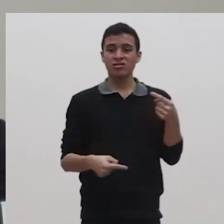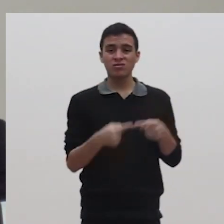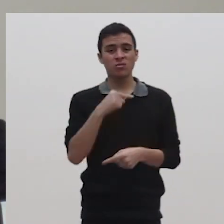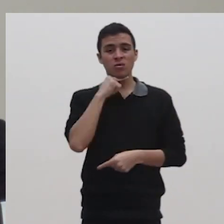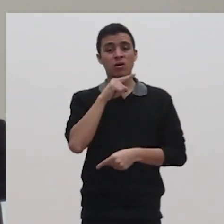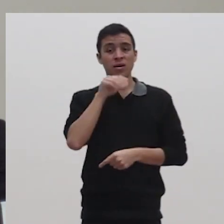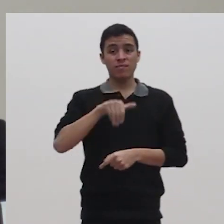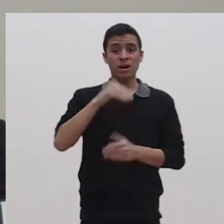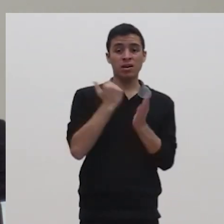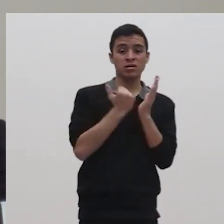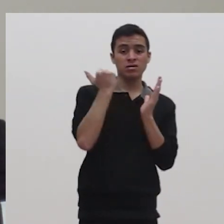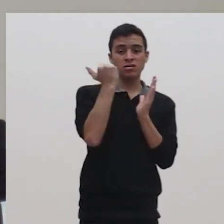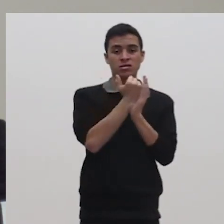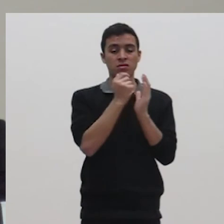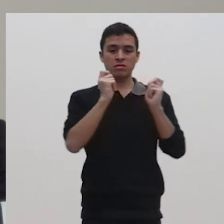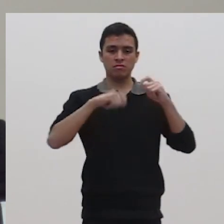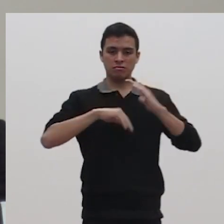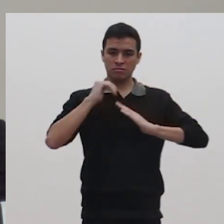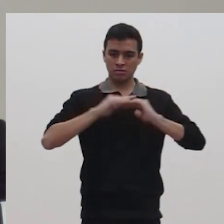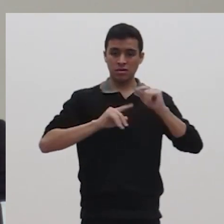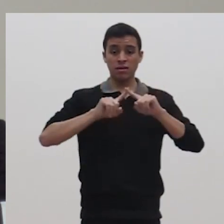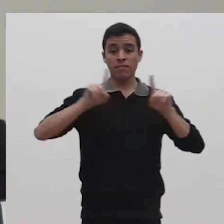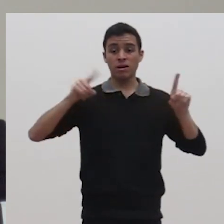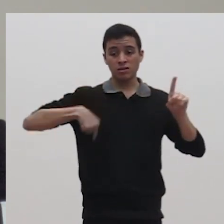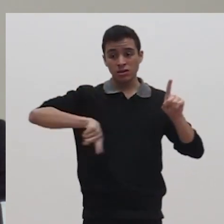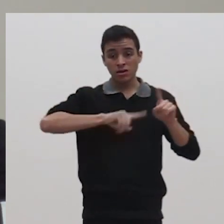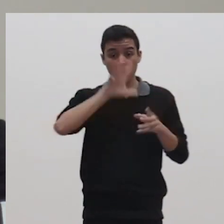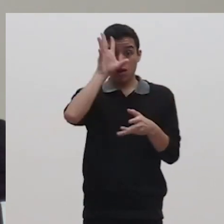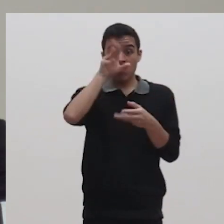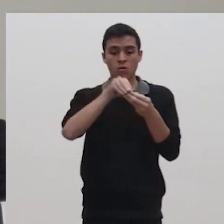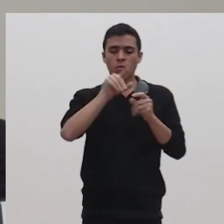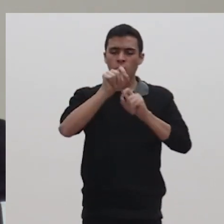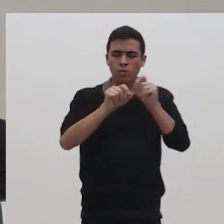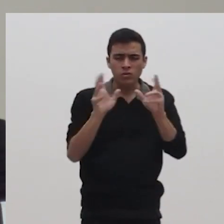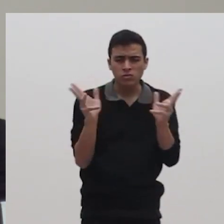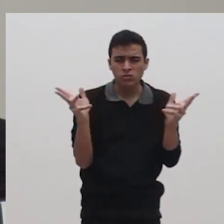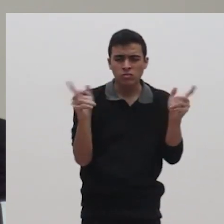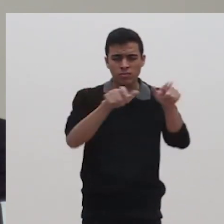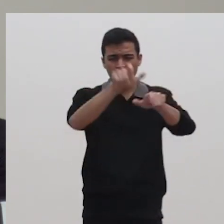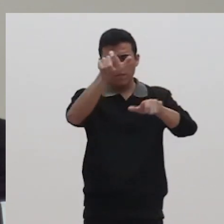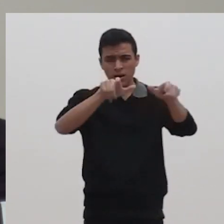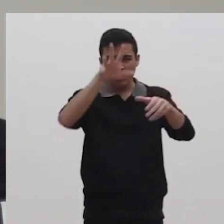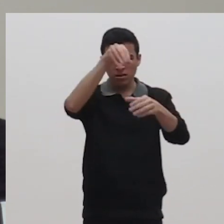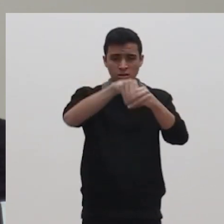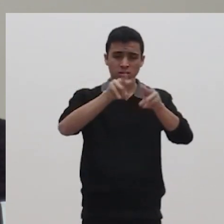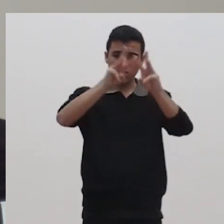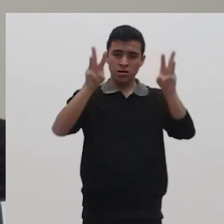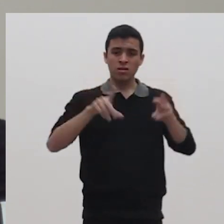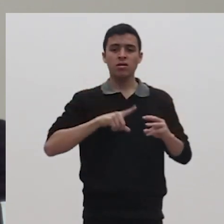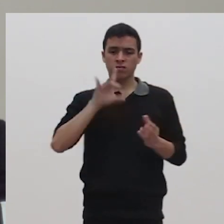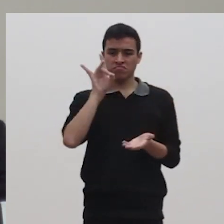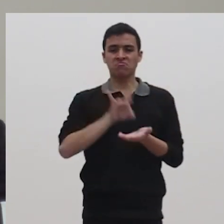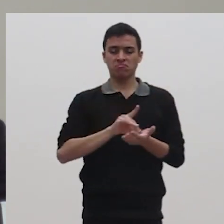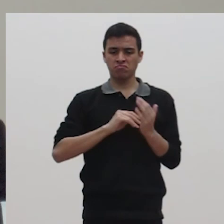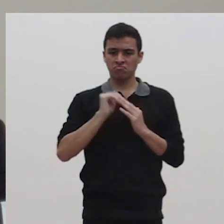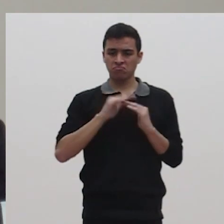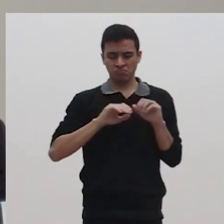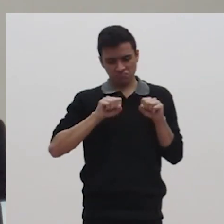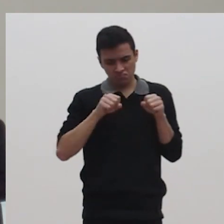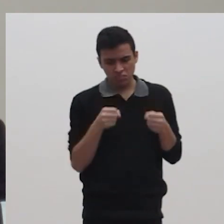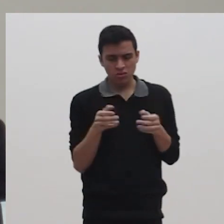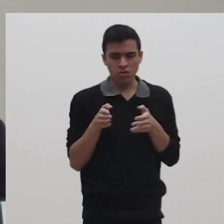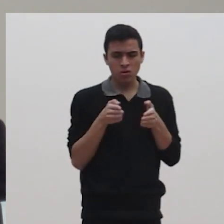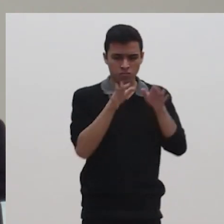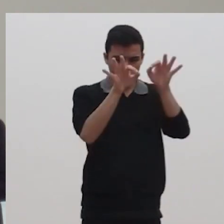quem tem mais ou menos competência. A nossa compreensão é que todos aqui nessa universidade têm legitimidade para definir